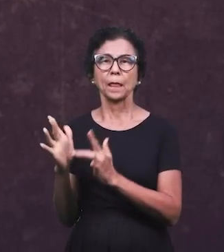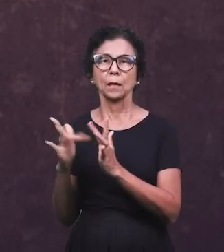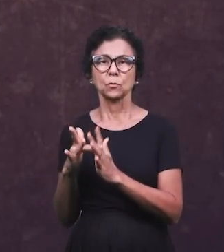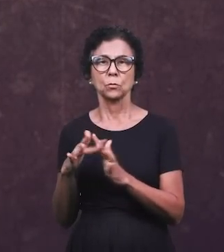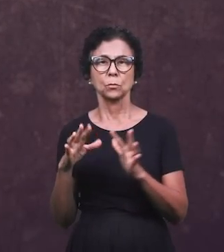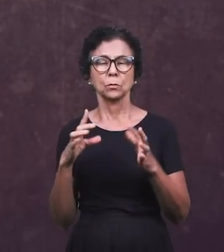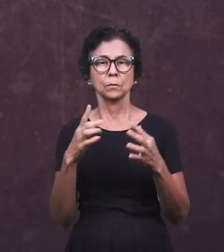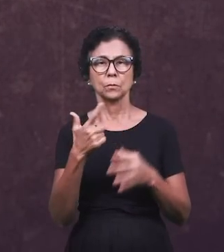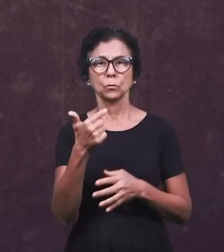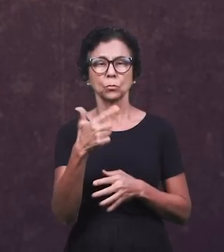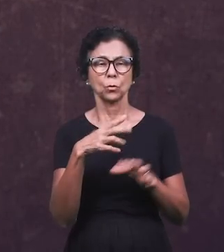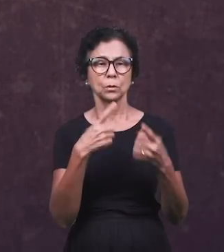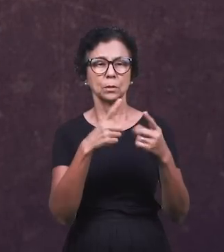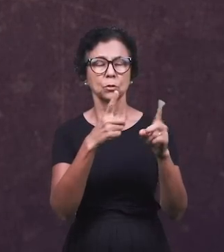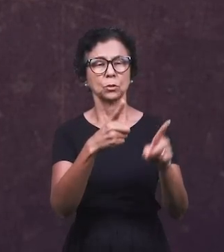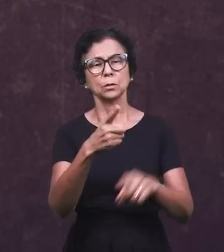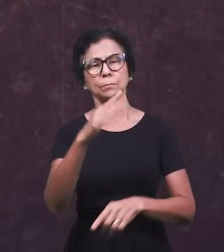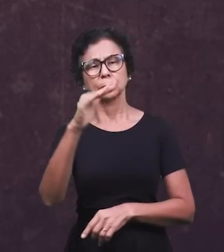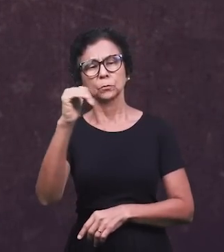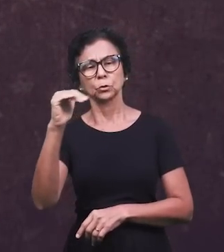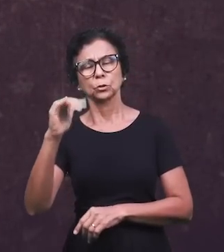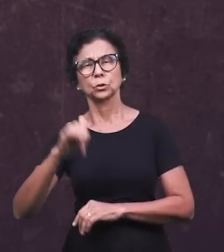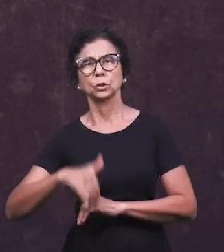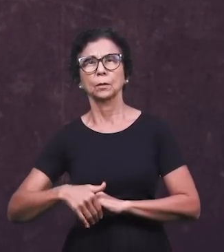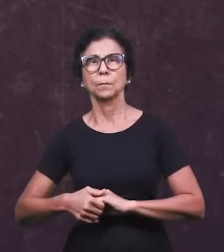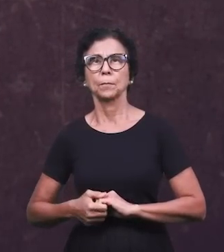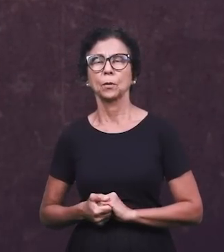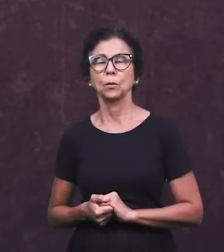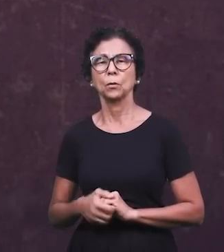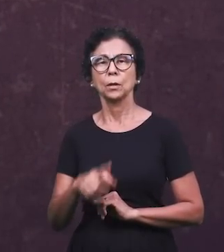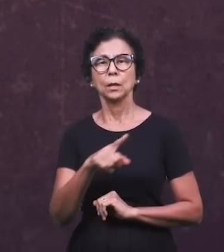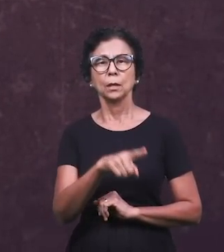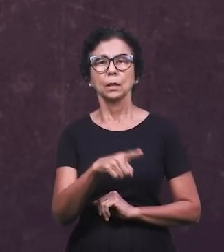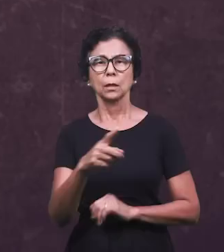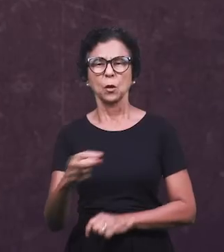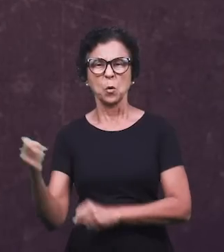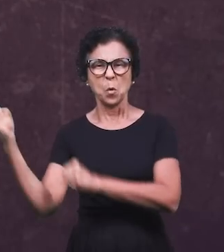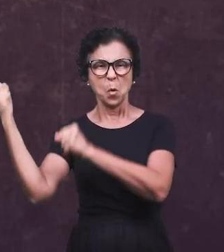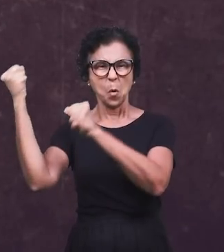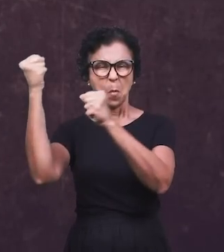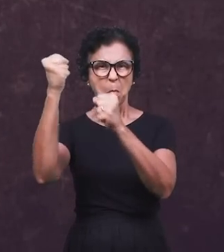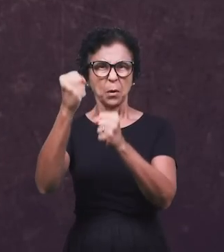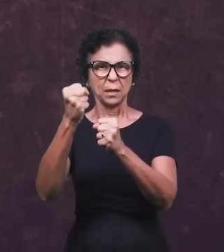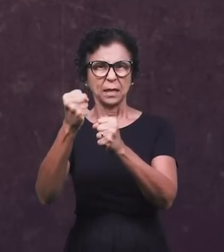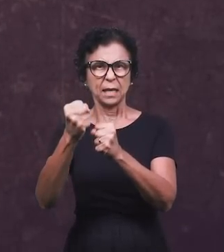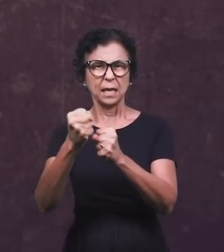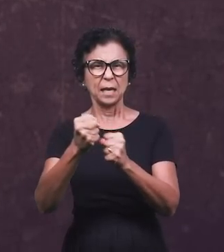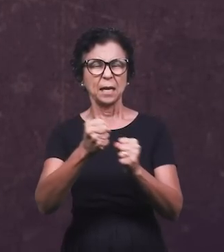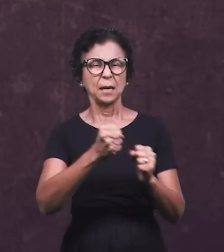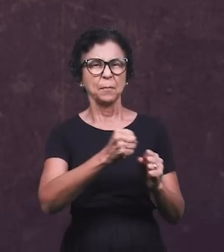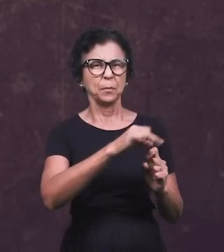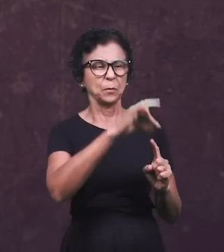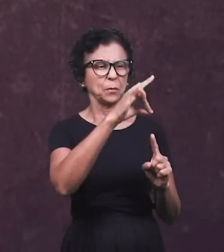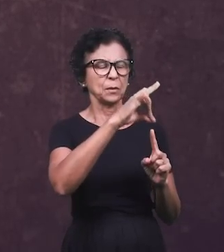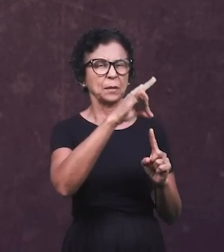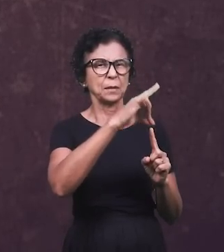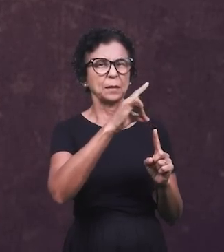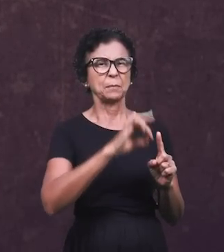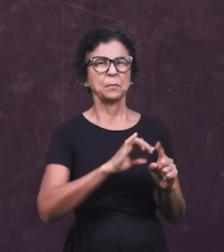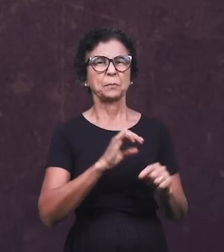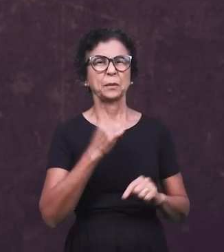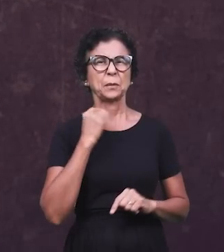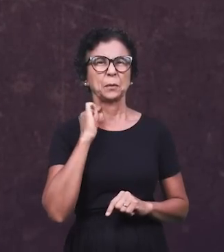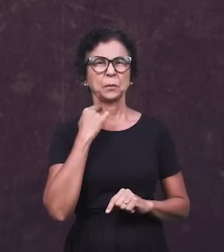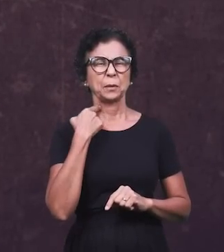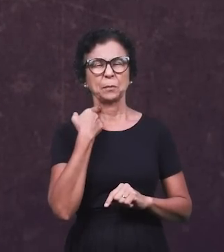discípulos, deu-lhes poder sobre os espíritos imundos para os expulsarem e para curarem